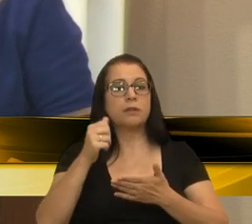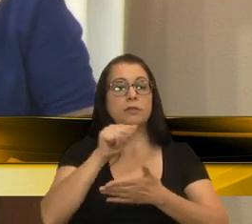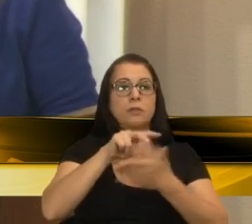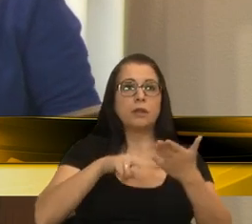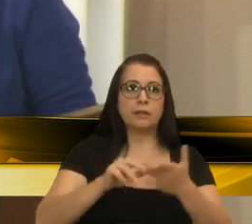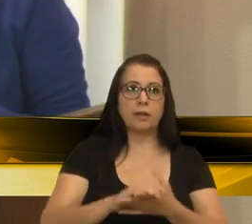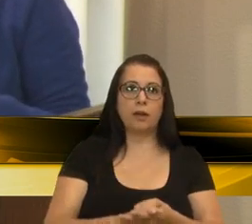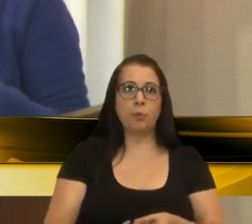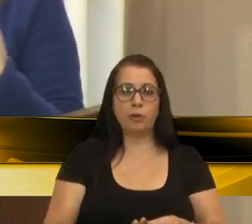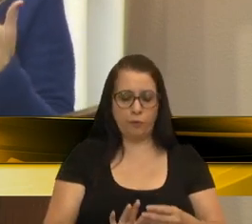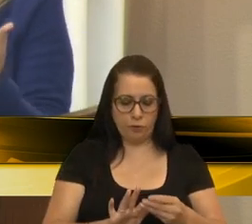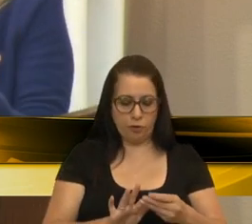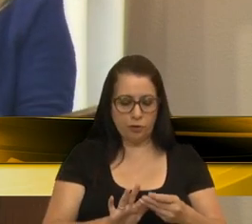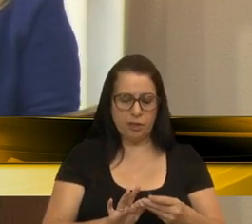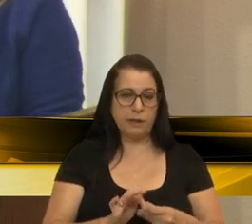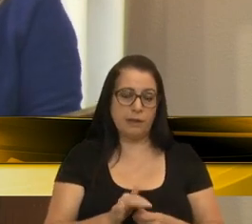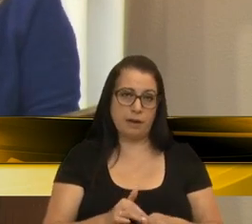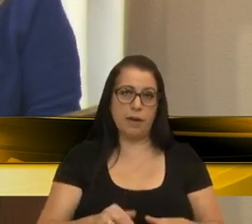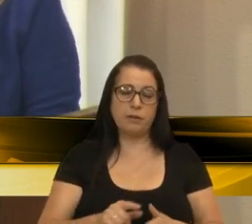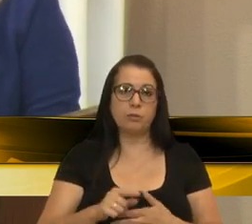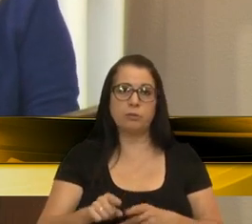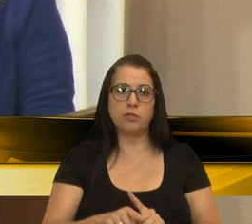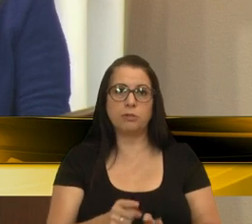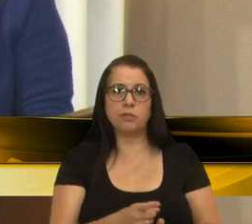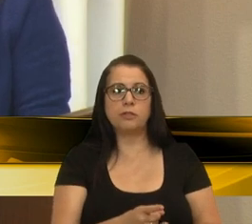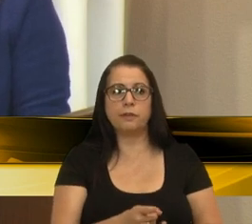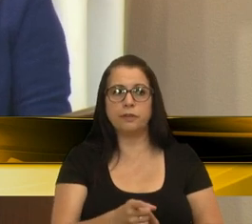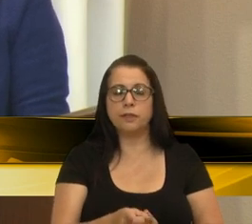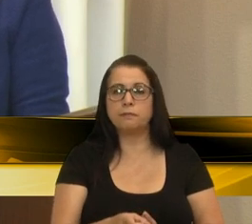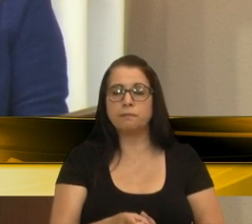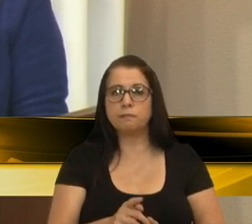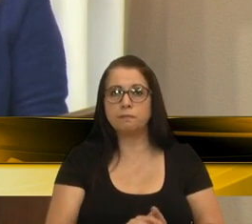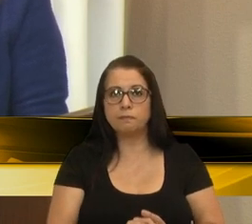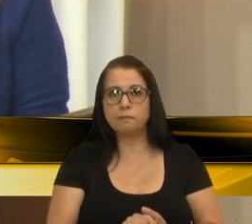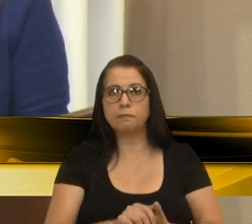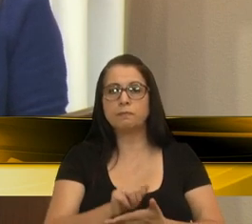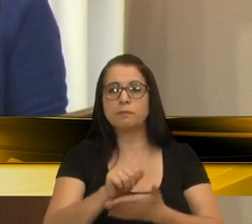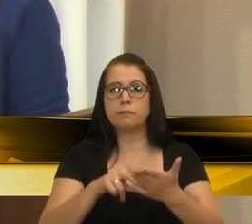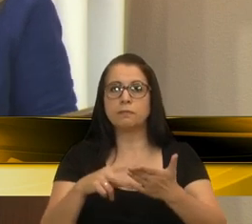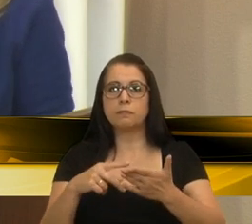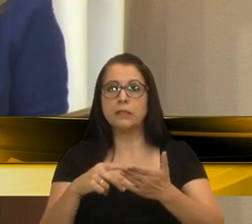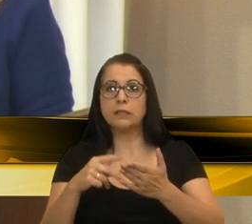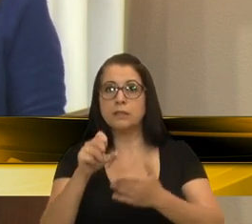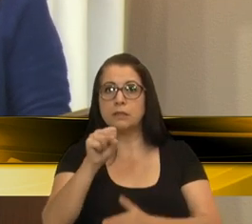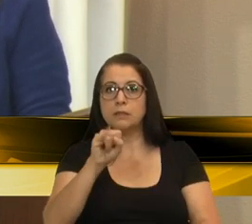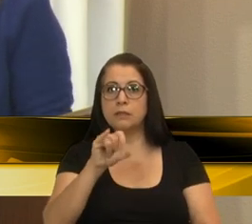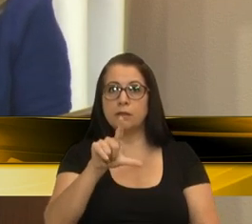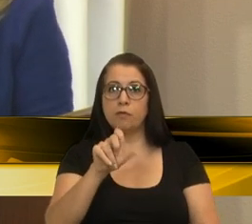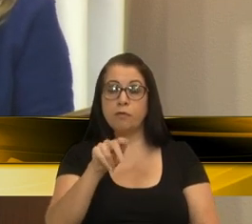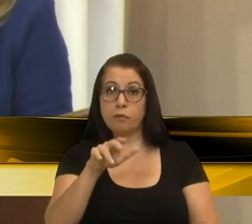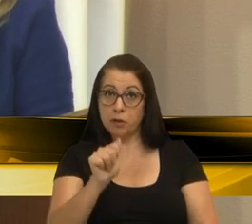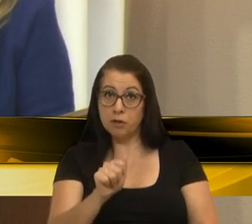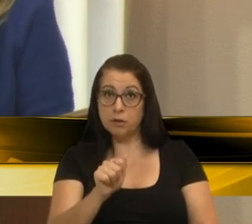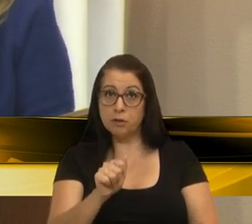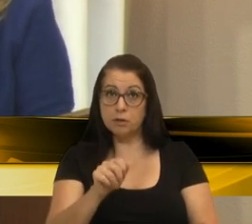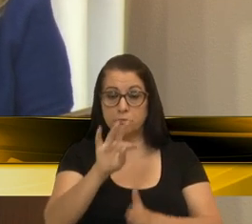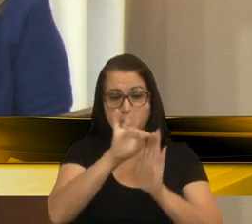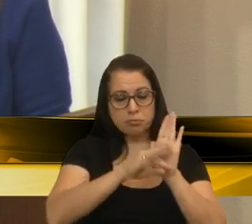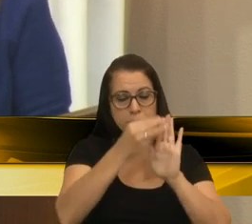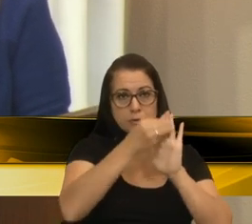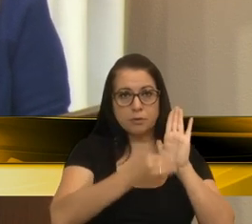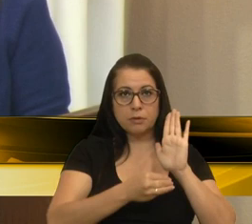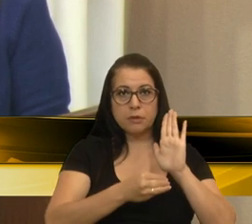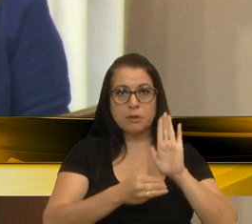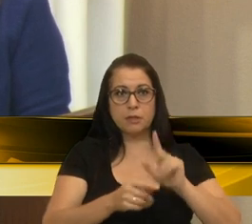avaliação. Eu gostei muito hoje da análise da Silvana Toasa também, que eram as minhas anotações